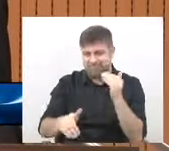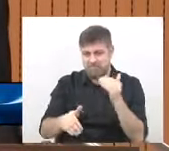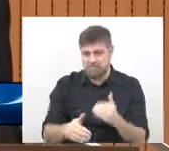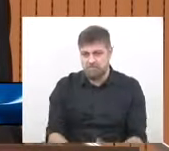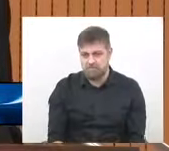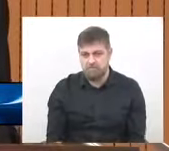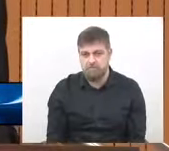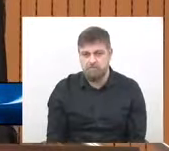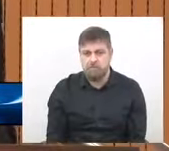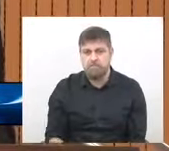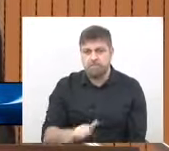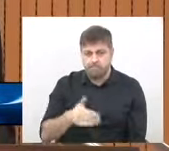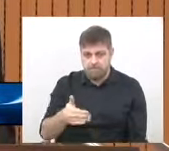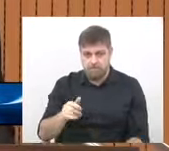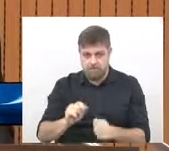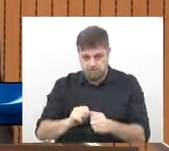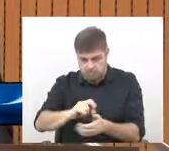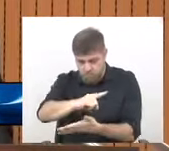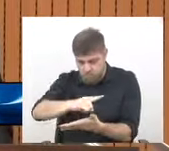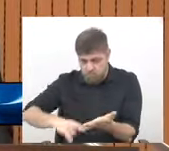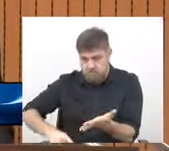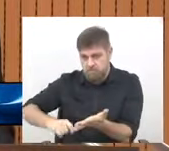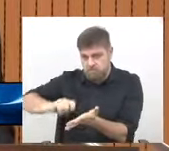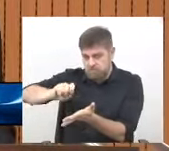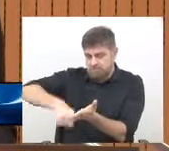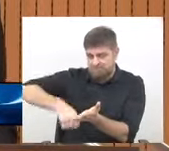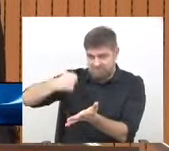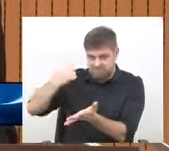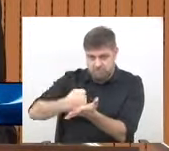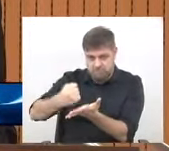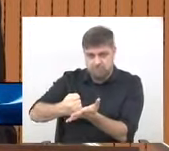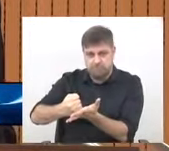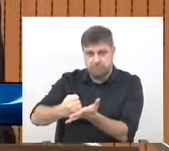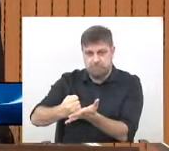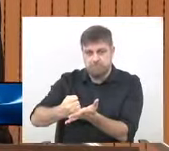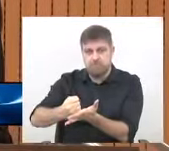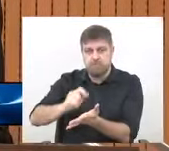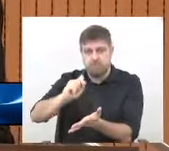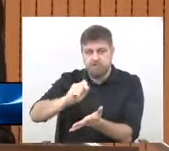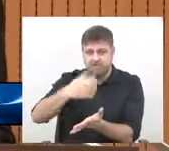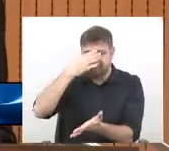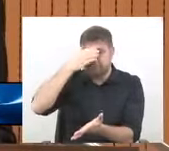Então, quando fizeram o contrato, largaram